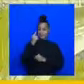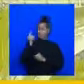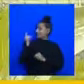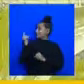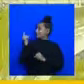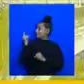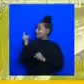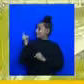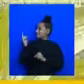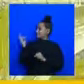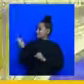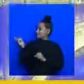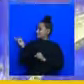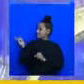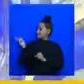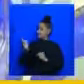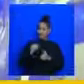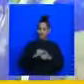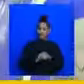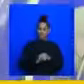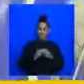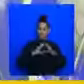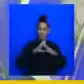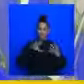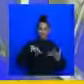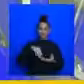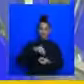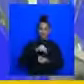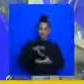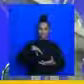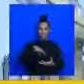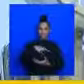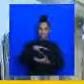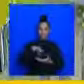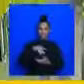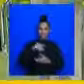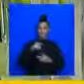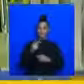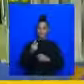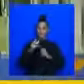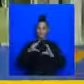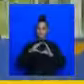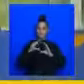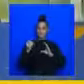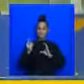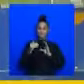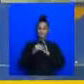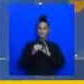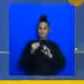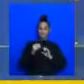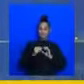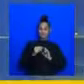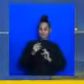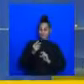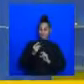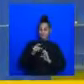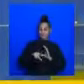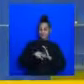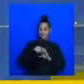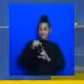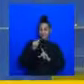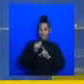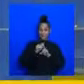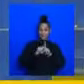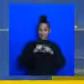posicionadas, valendo. Globo carregado, embaralhando, 12 bolas numeradas de 01 a 12.